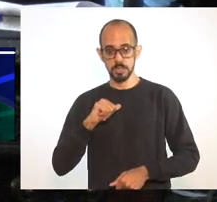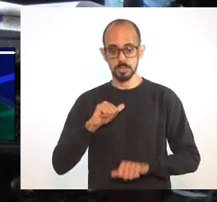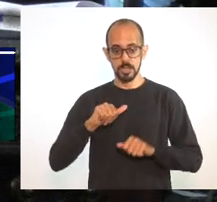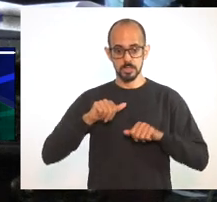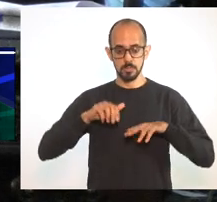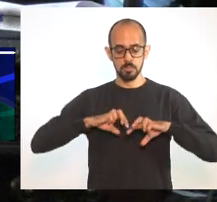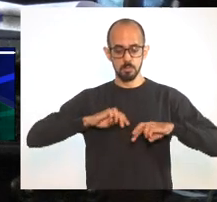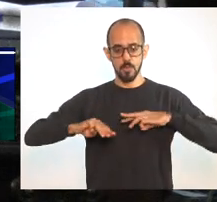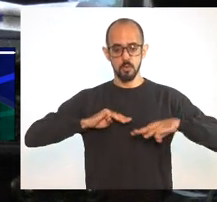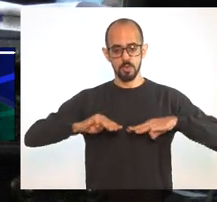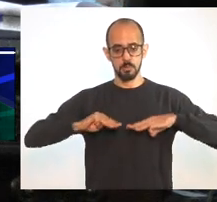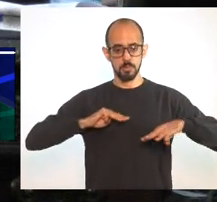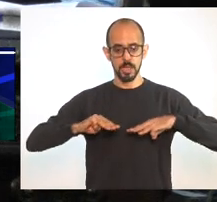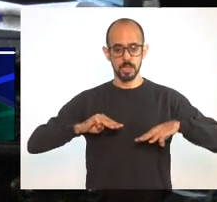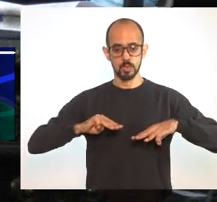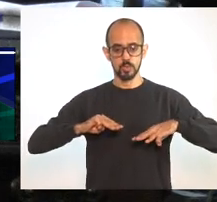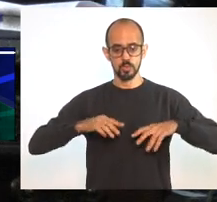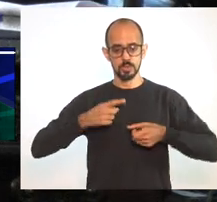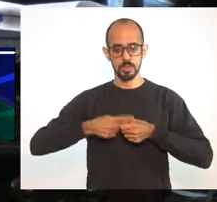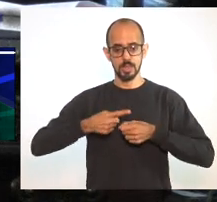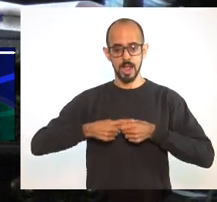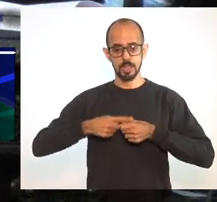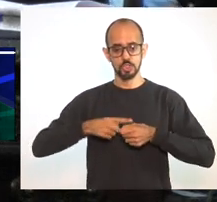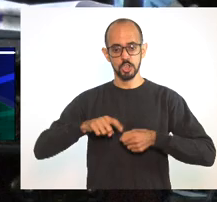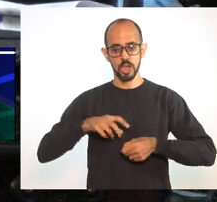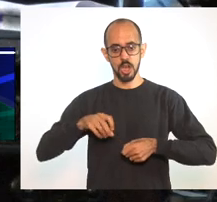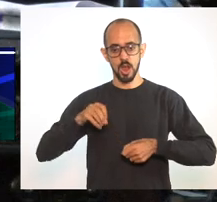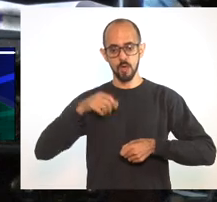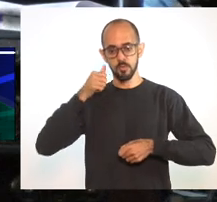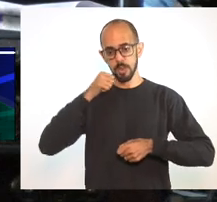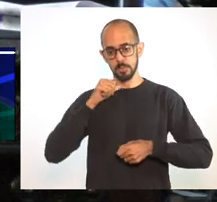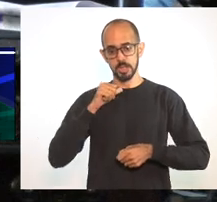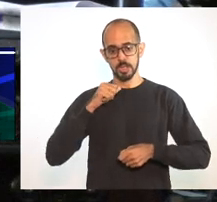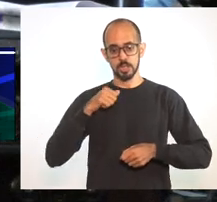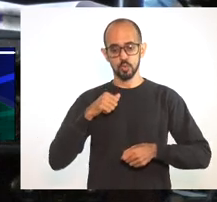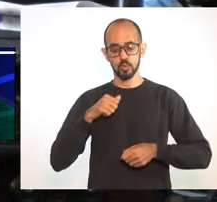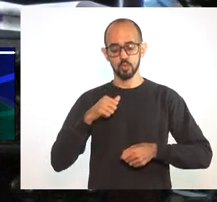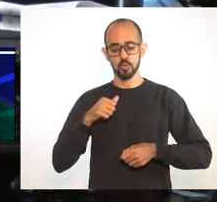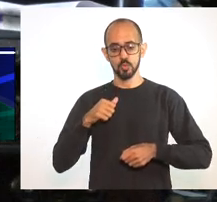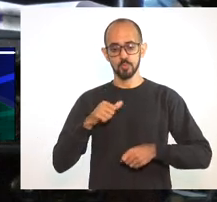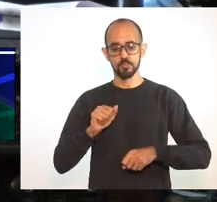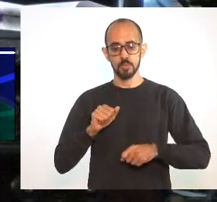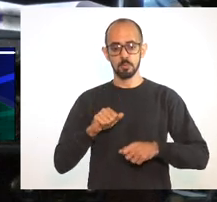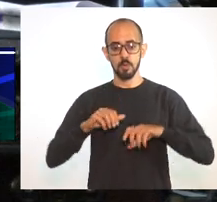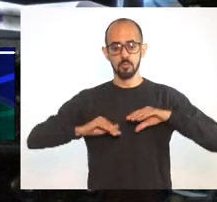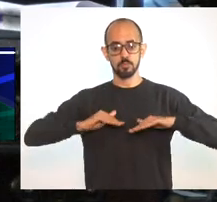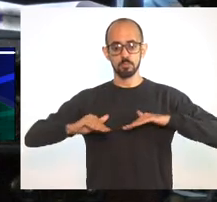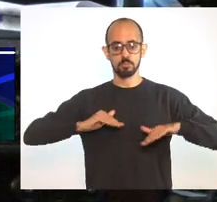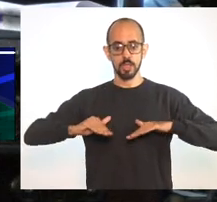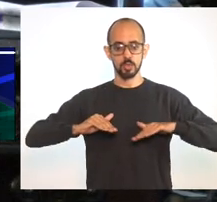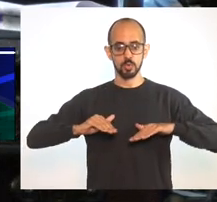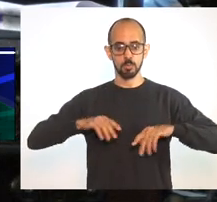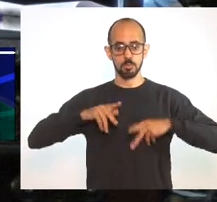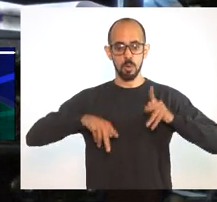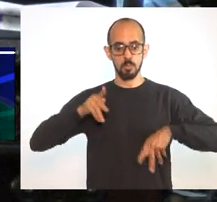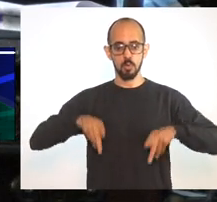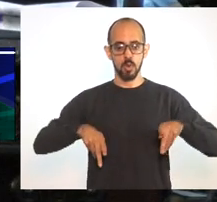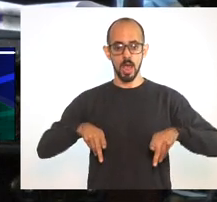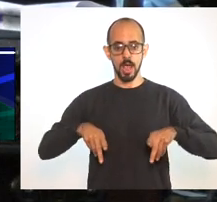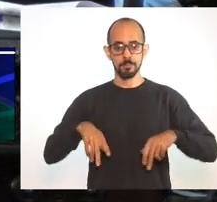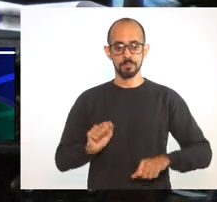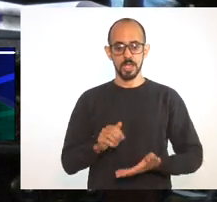Movimento Cidade no Feminino, Movimento de Educação Popular Mais Nós, Revista